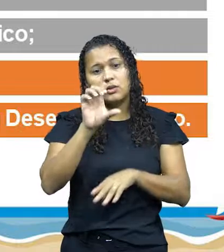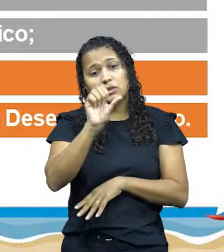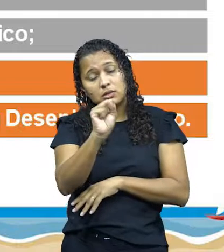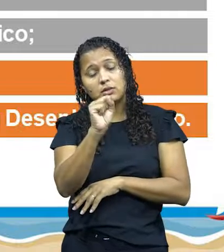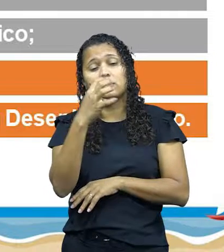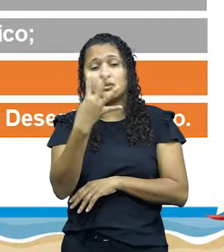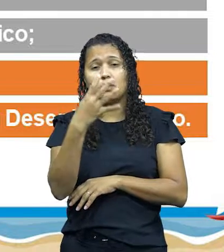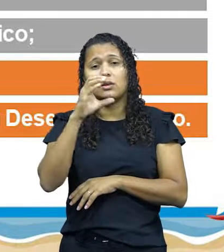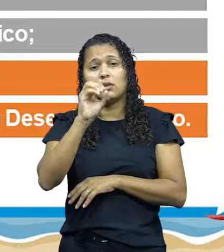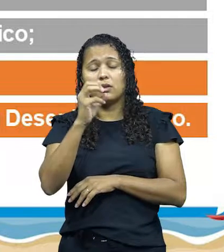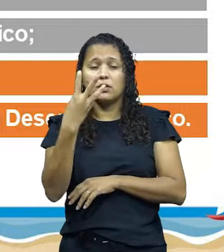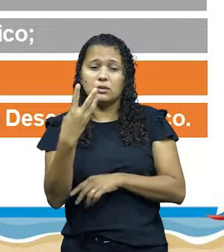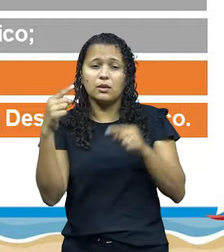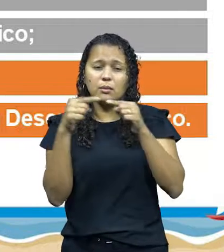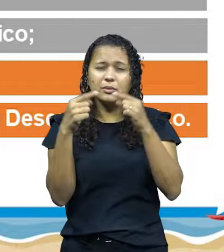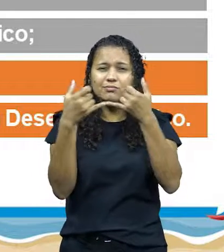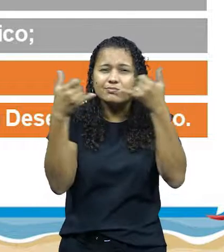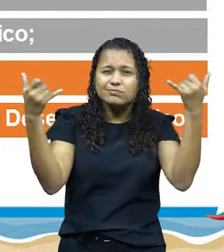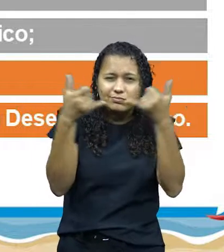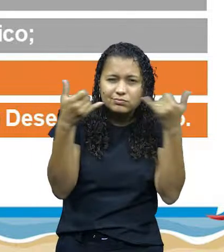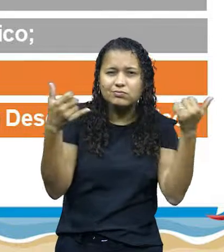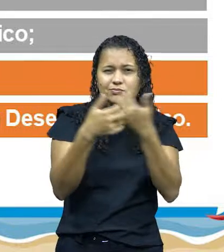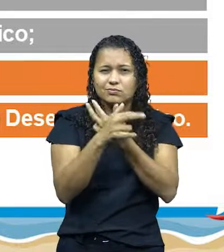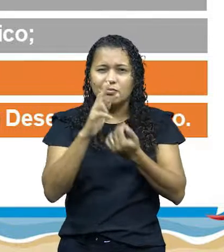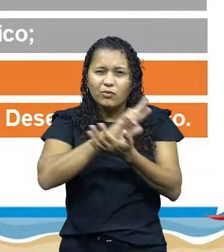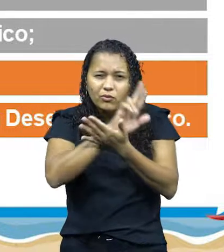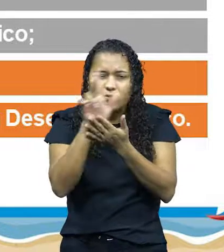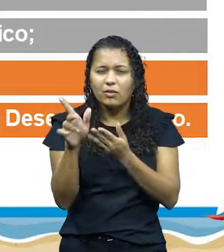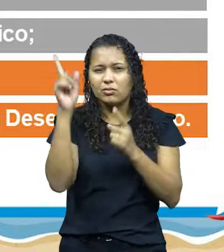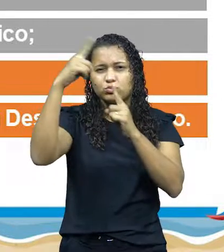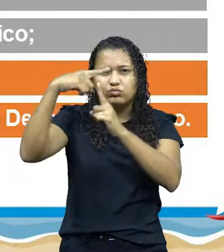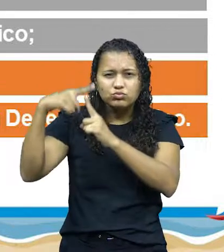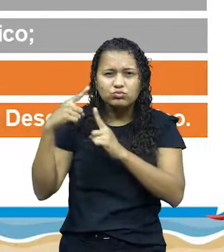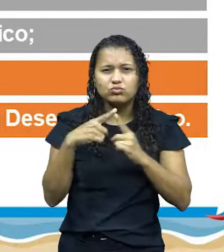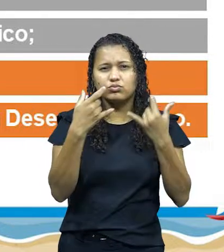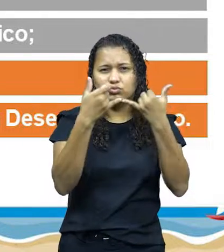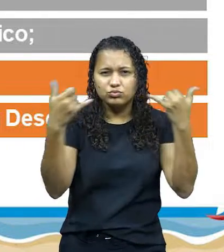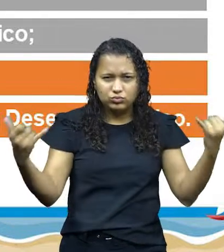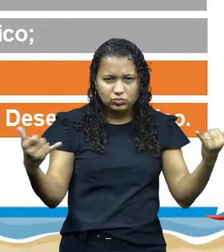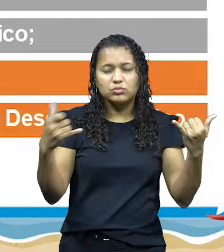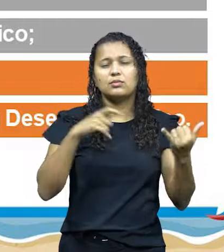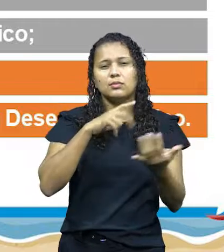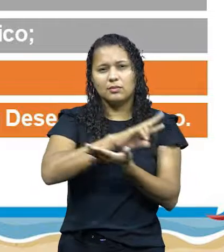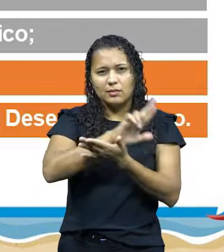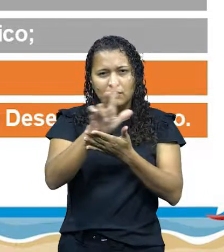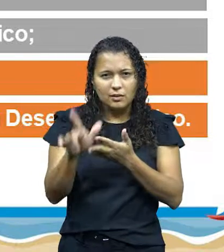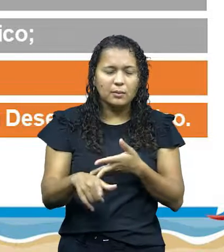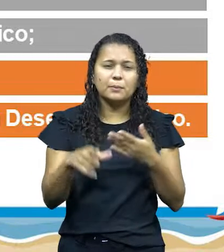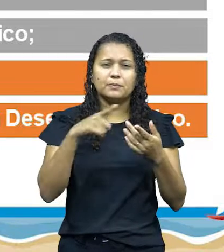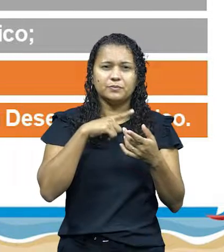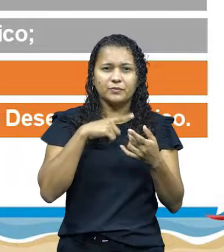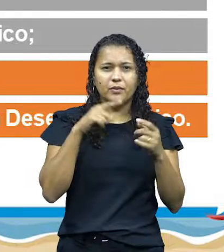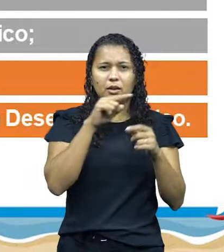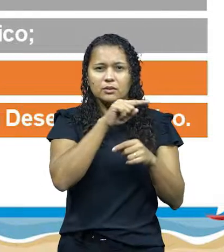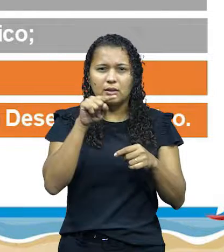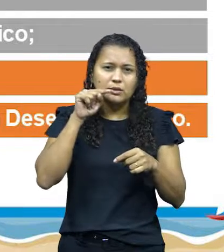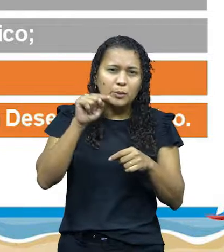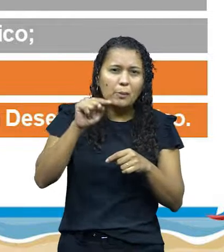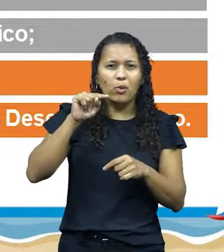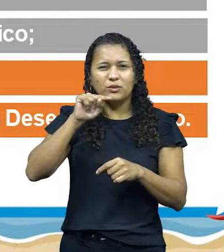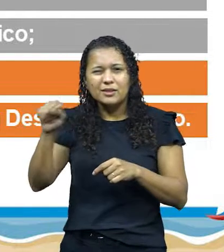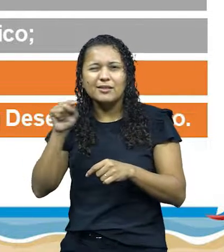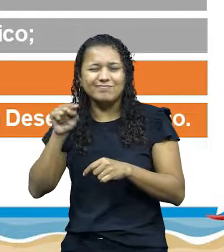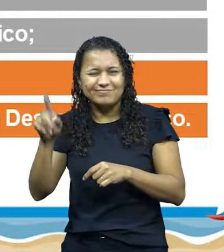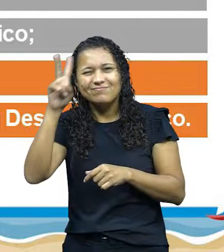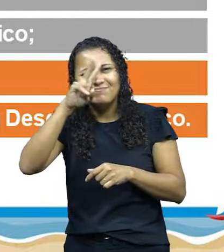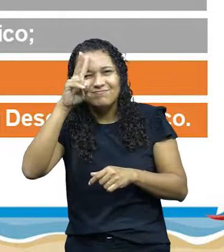nós falamos sobre a aplicação de linhas em desenhos. Vimos ali que existem vários tipos de linha, linha tracejada com ponto,